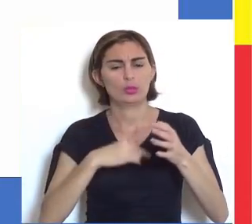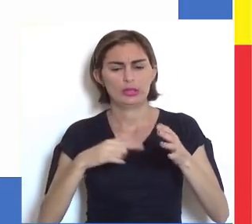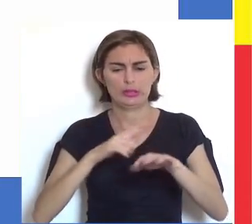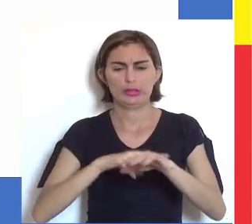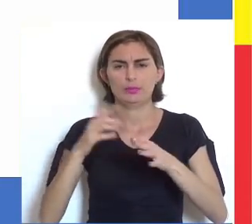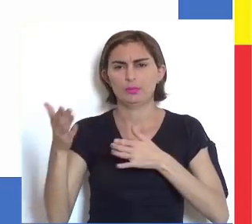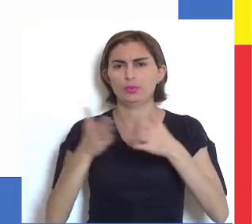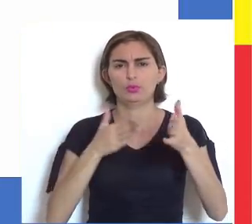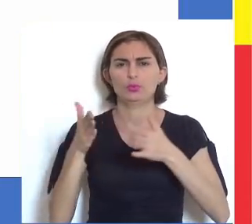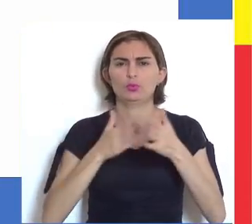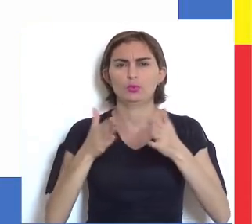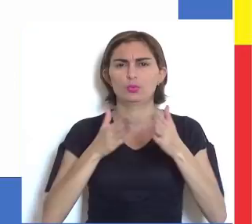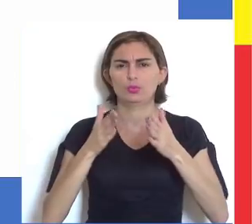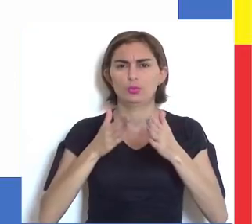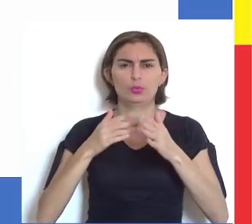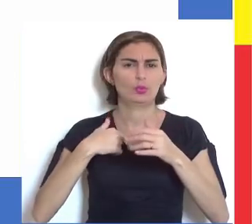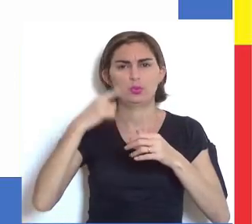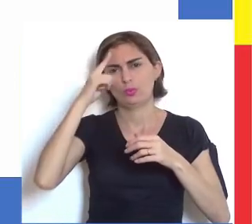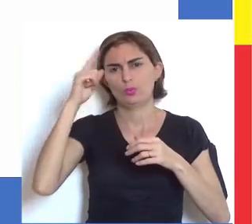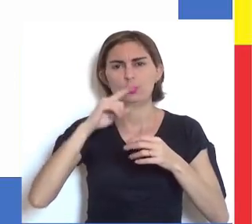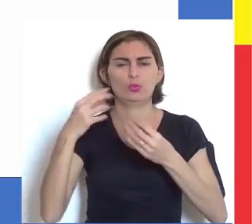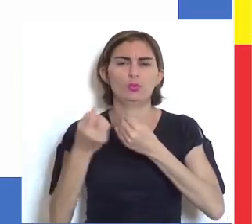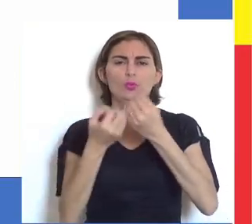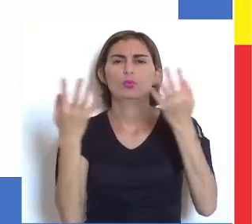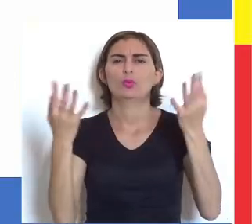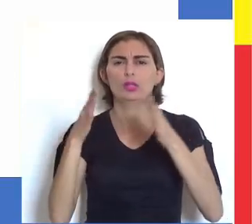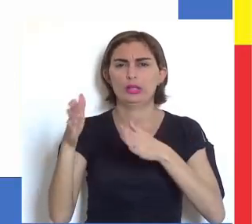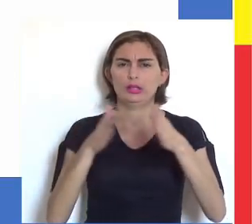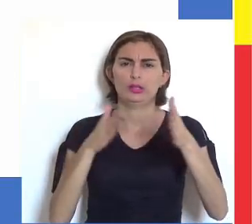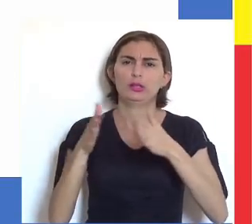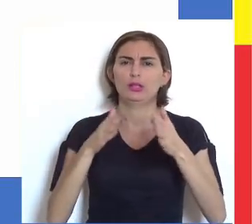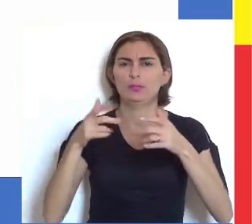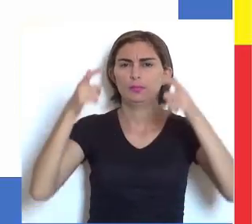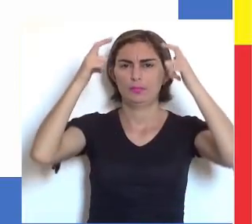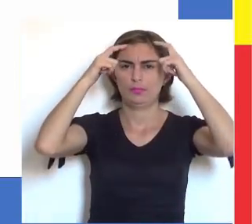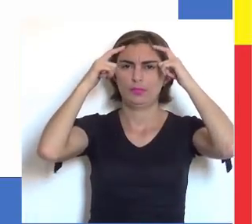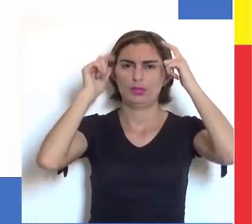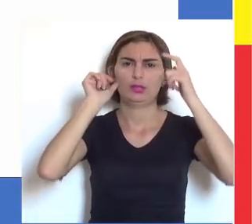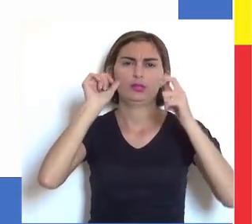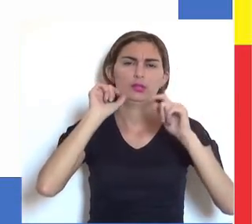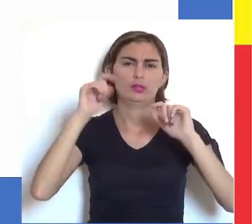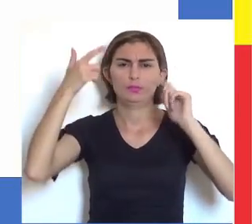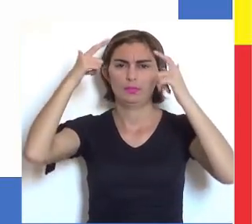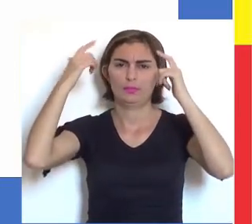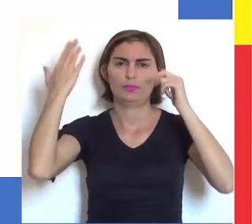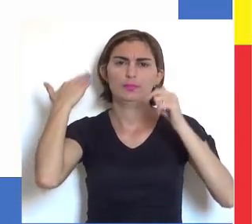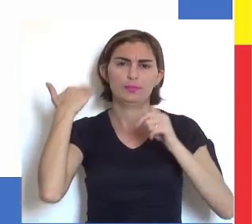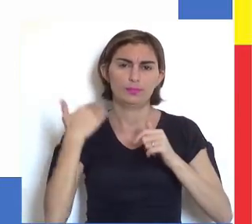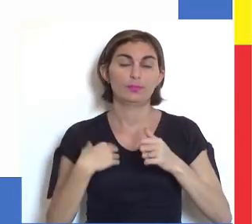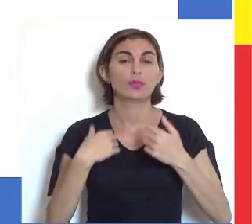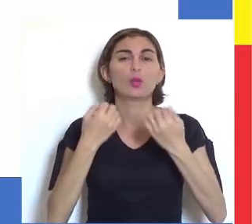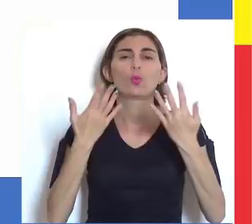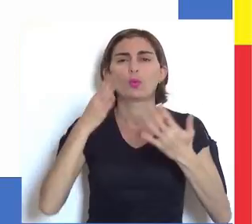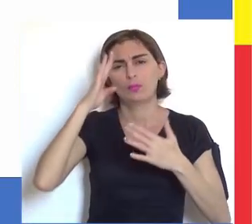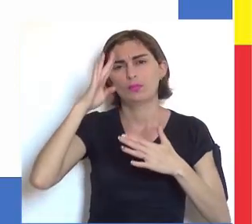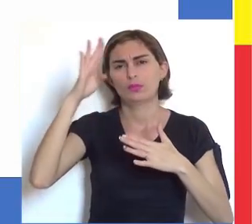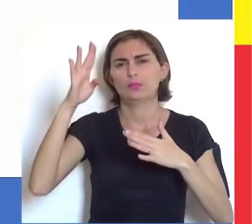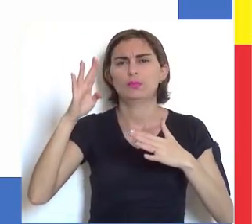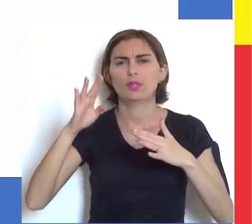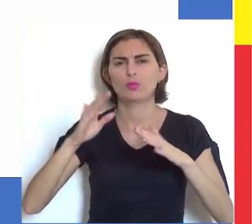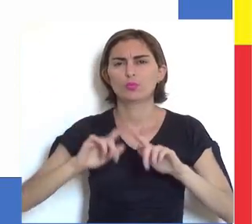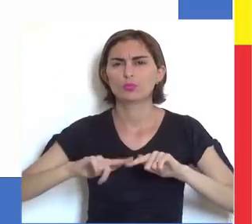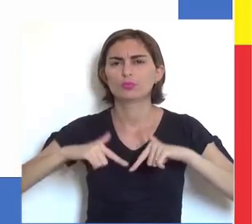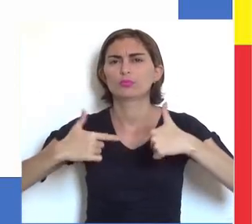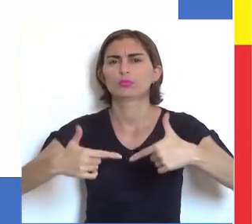um tempo que a gente não sabe quando que foi, mas provavelmente no tempo das princesas e príncipes. Quais são as